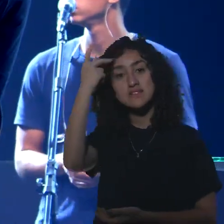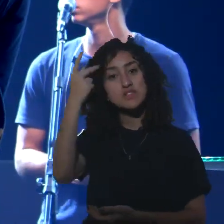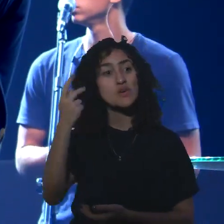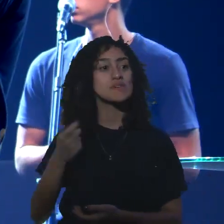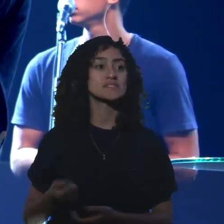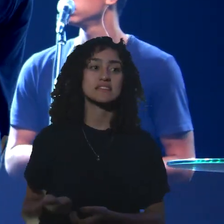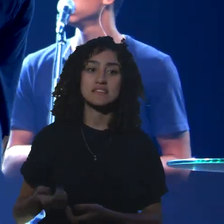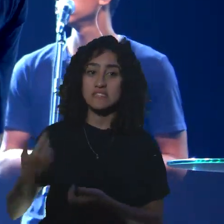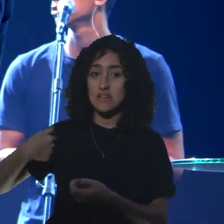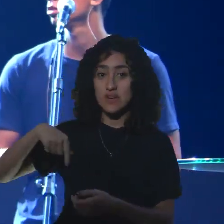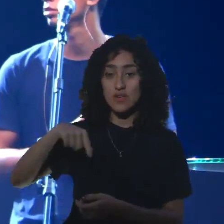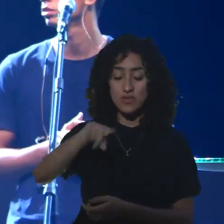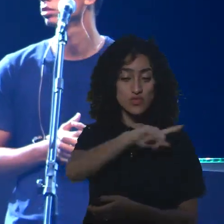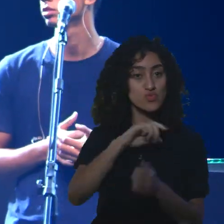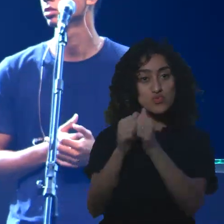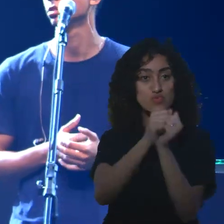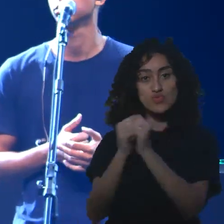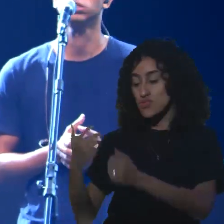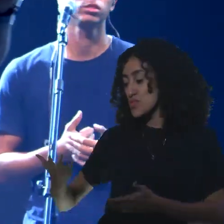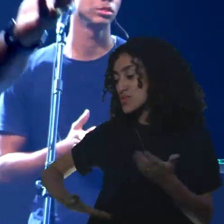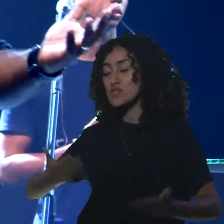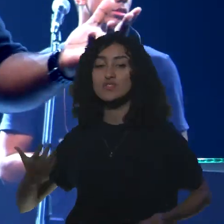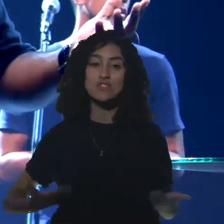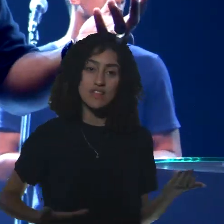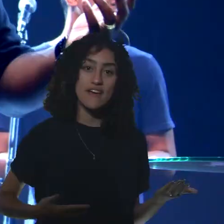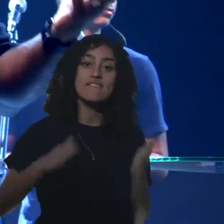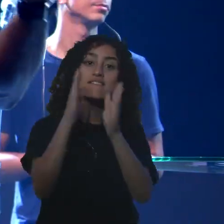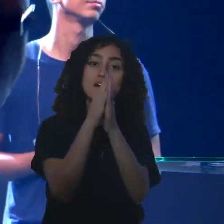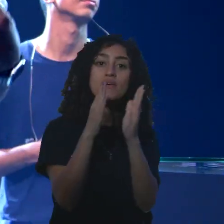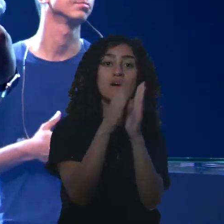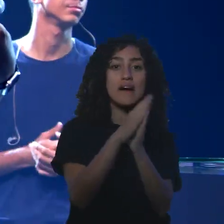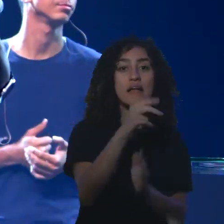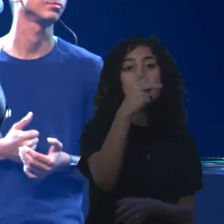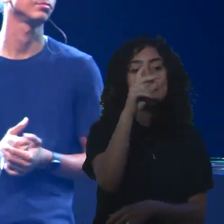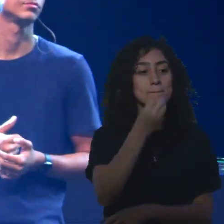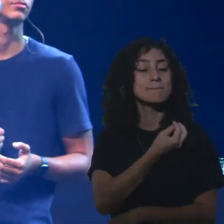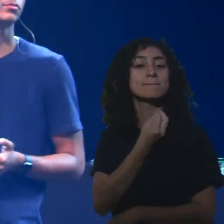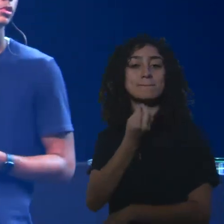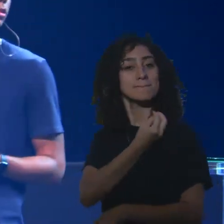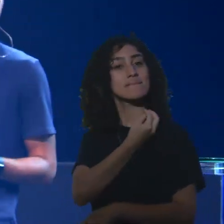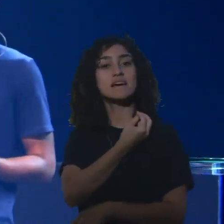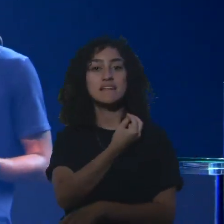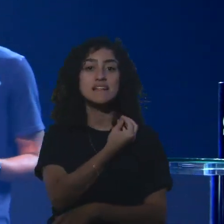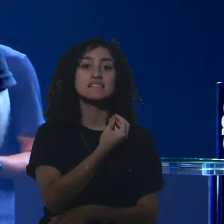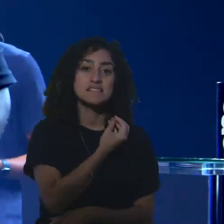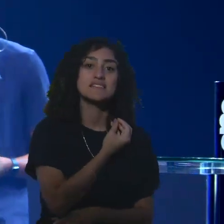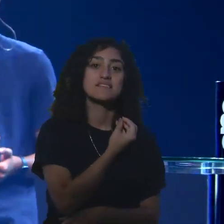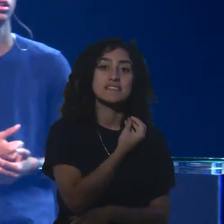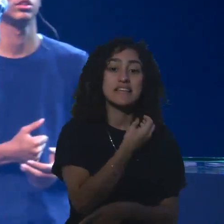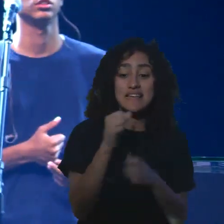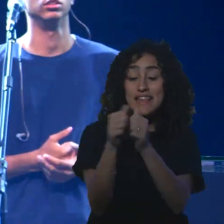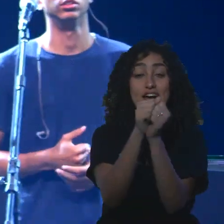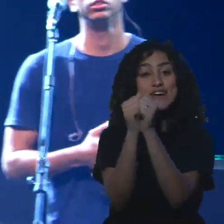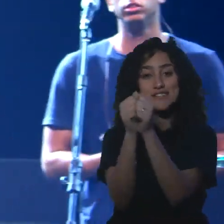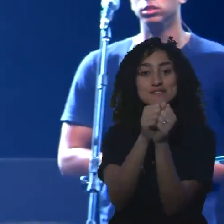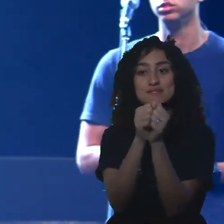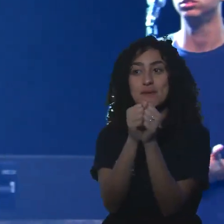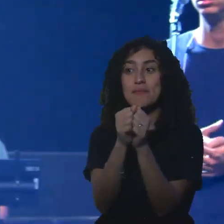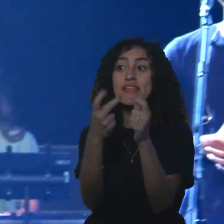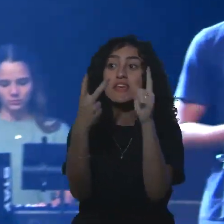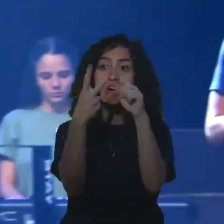verde, o pessoal da oração, vão orar por vocês e vão pegar os seus nomes. E eu tenho um segundo